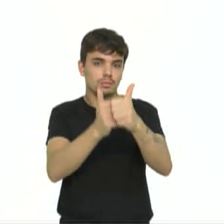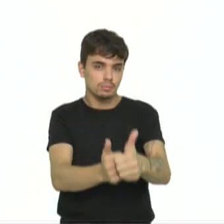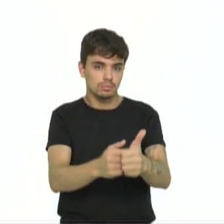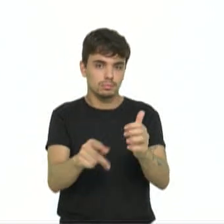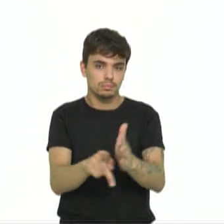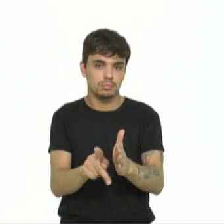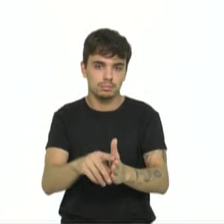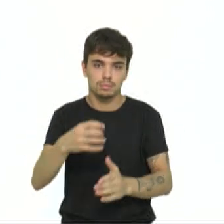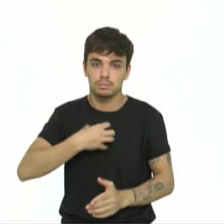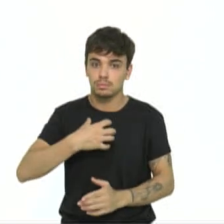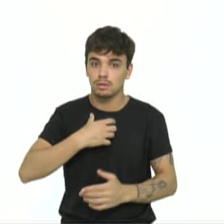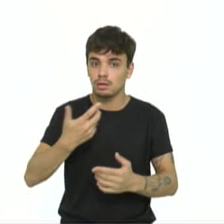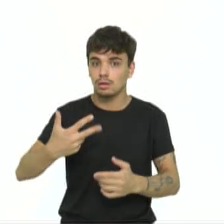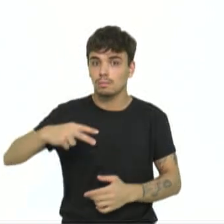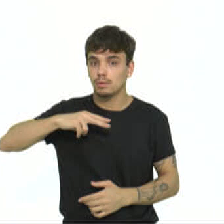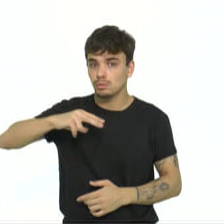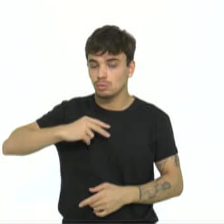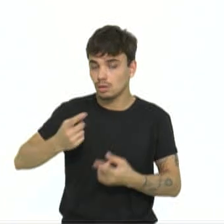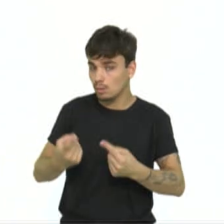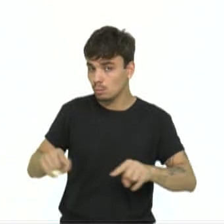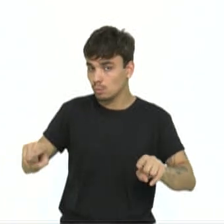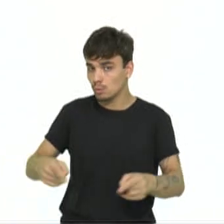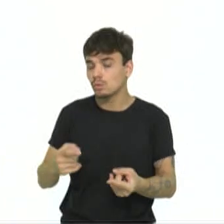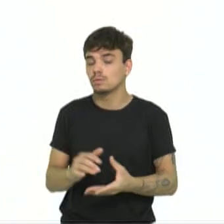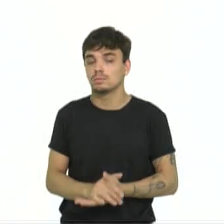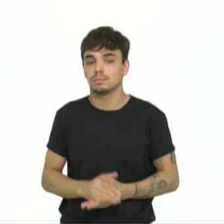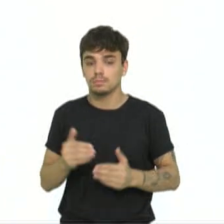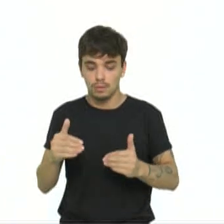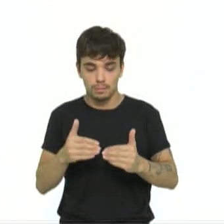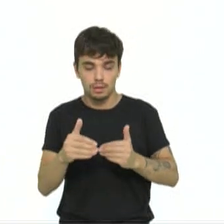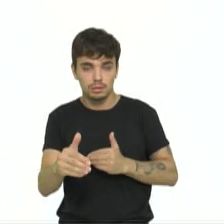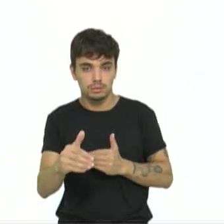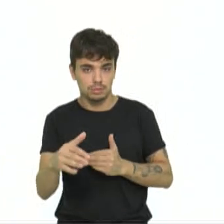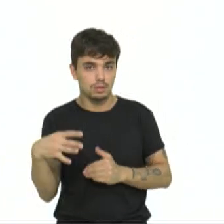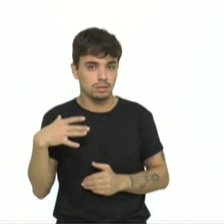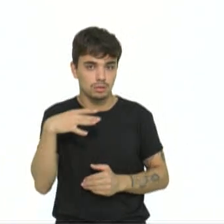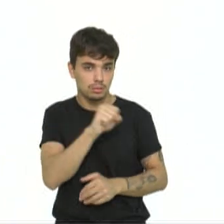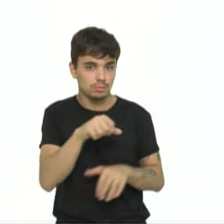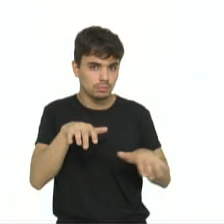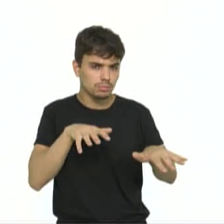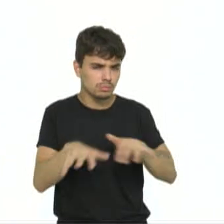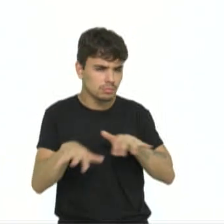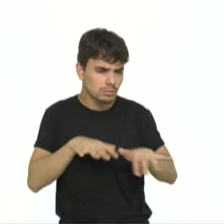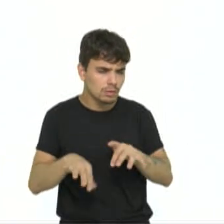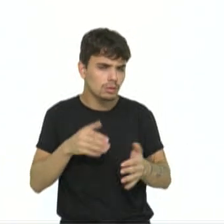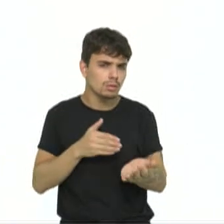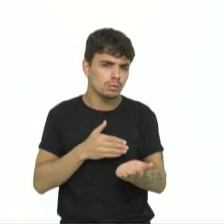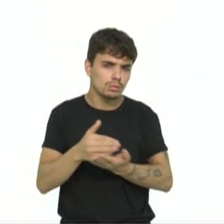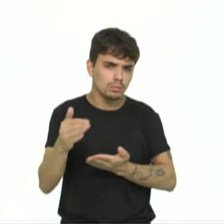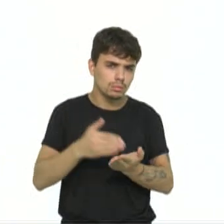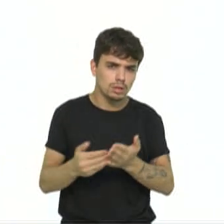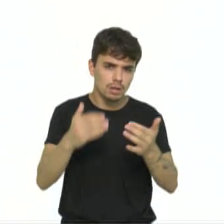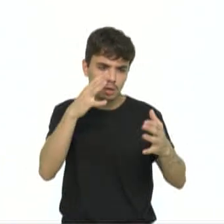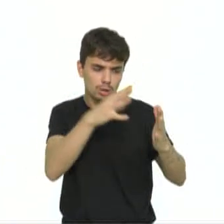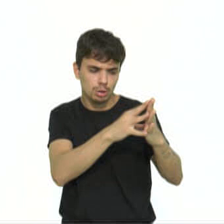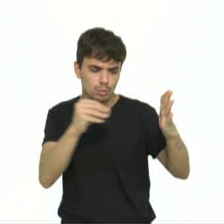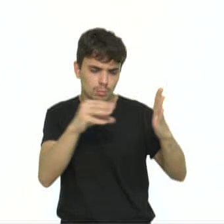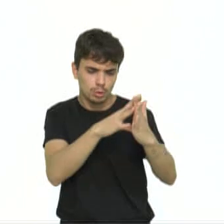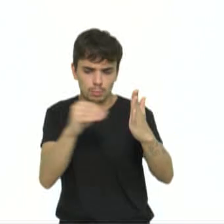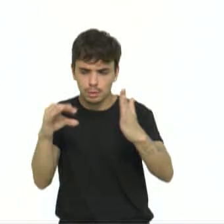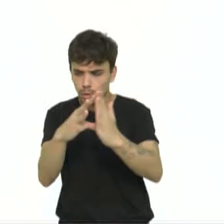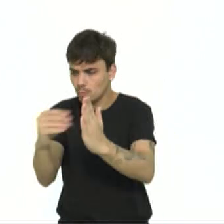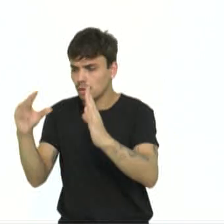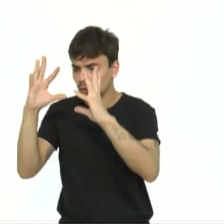ritmos das suas próprias músicas. A partir daí, rapidamente, esses movimentos começaram a ser imitados por todo